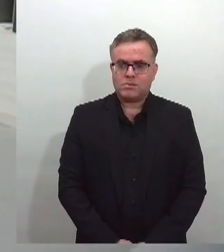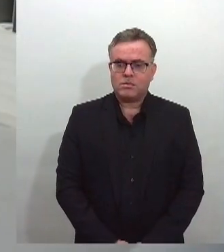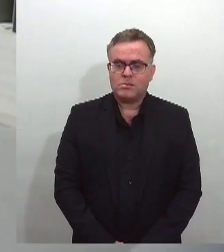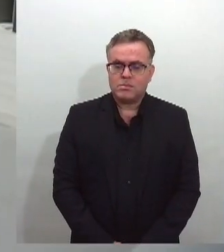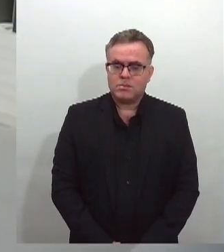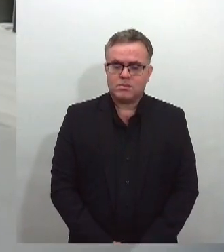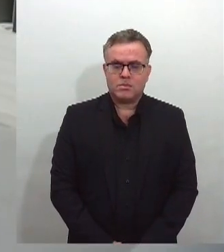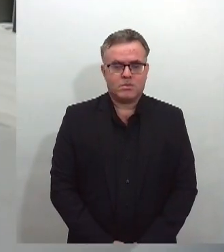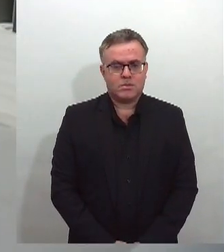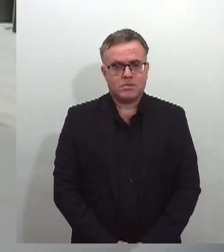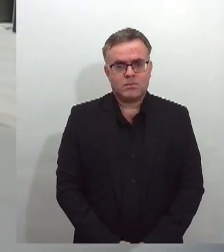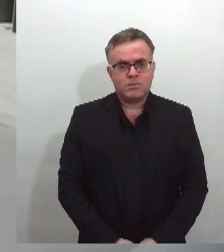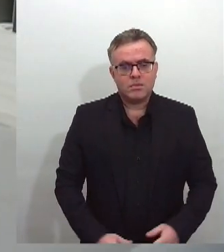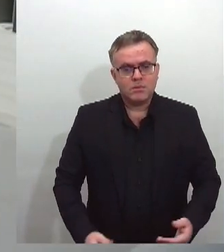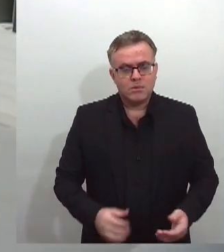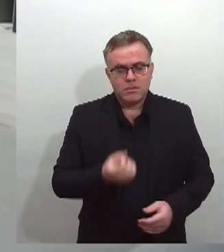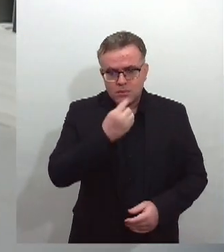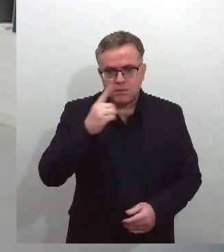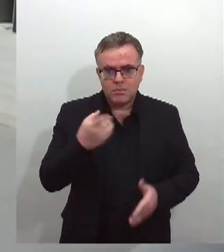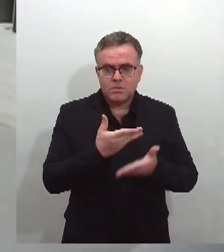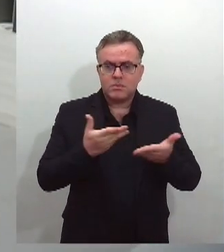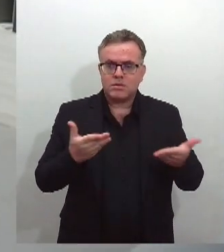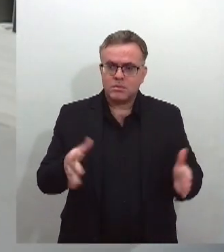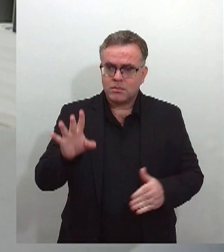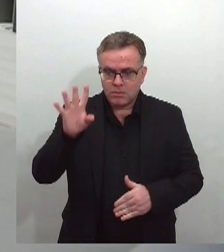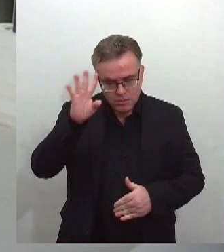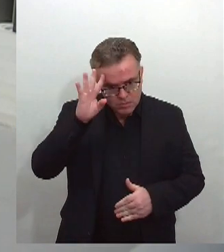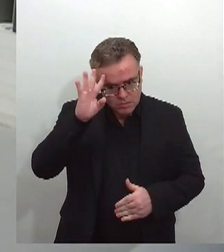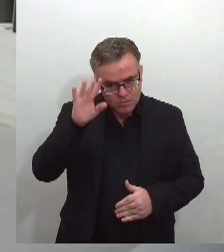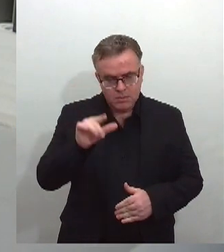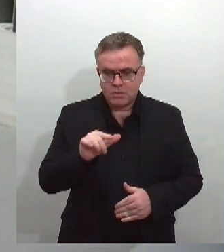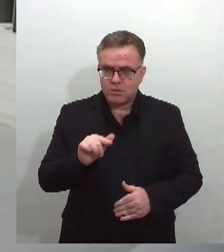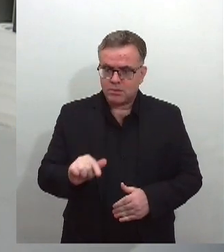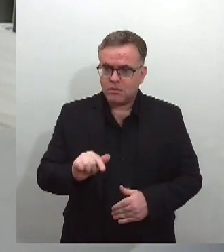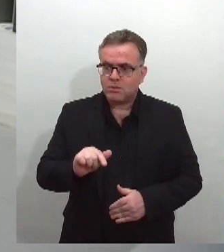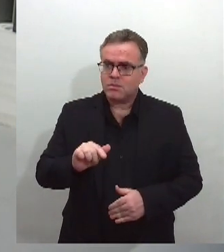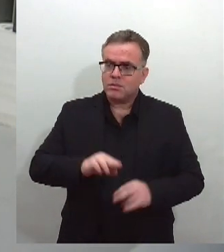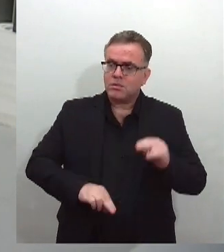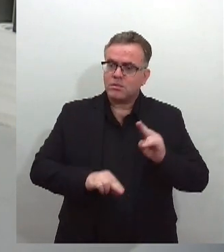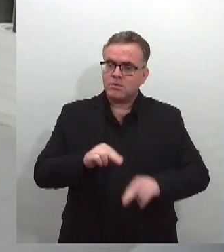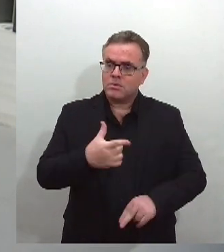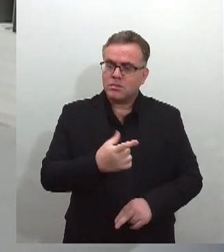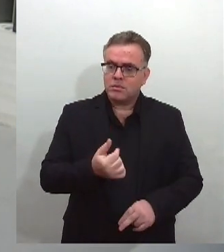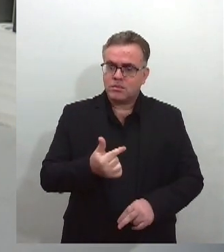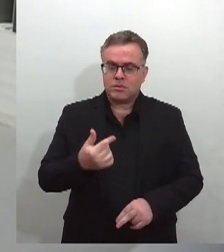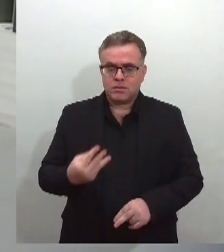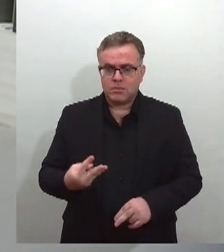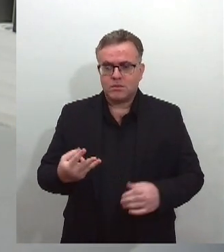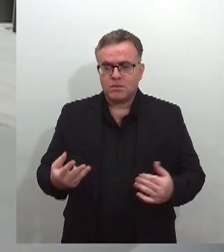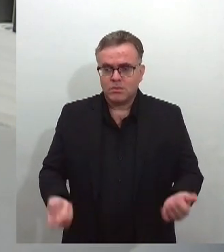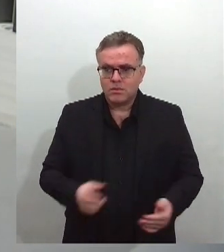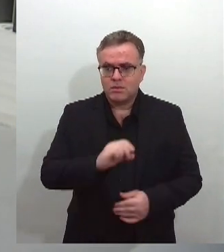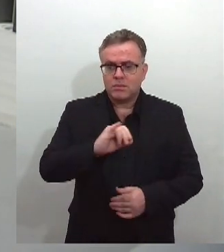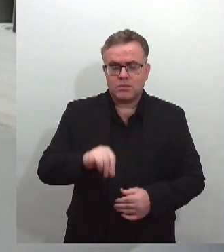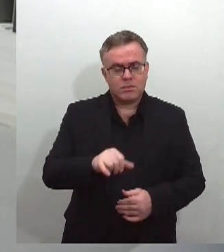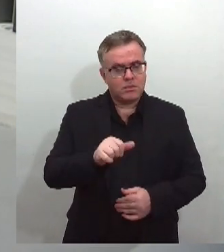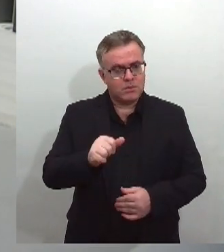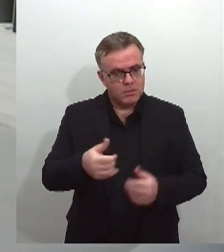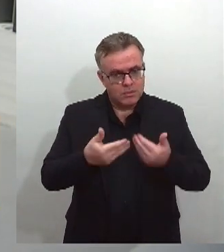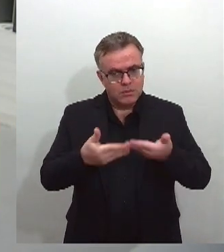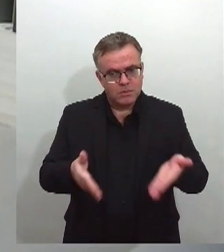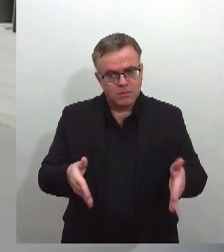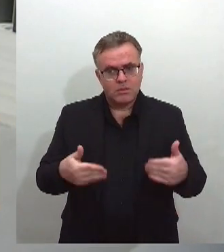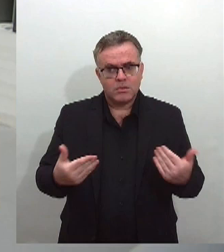Olá, bom dia. Quarta-feira, 7 de junho de 2023. O Jornal da Alesi está no ar e a gente começa